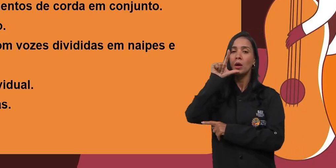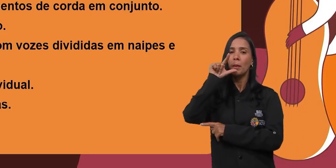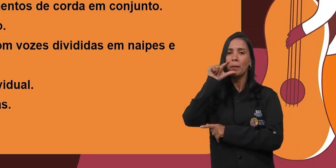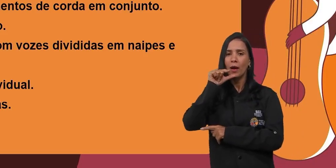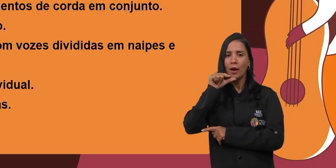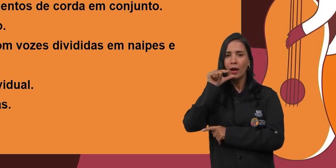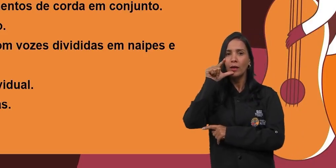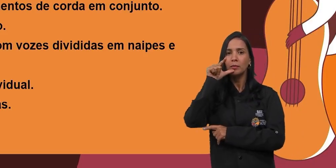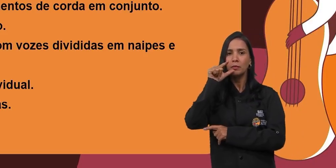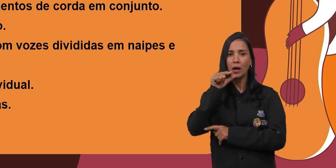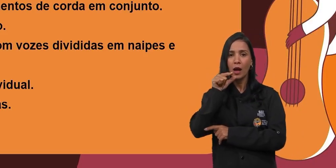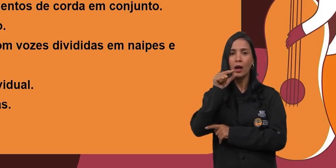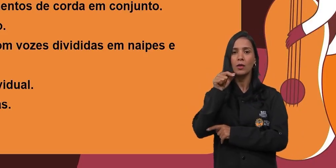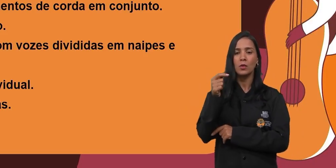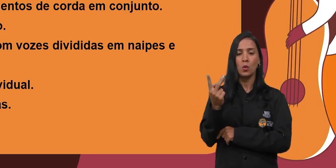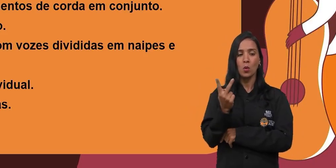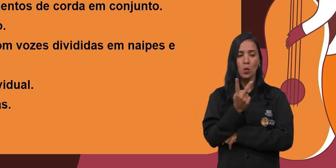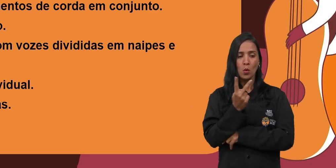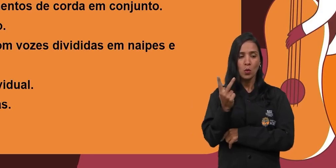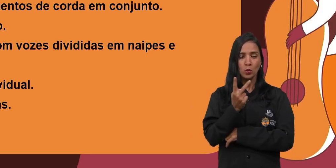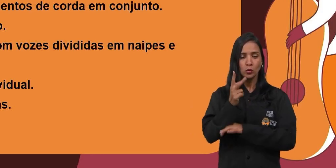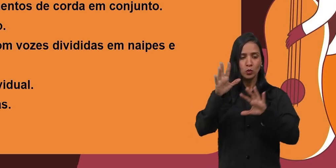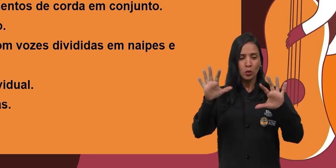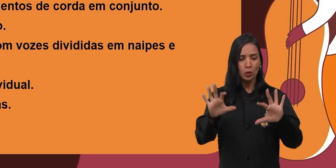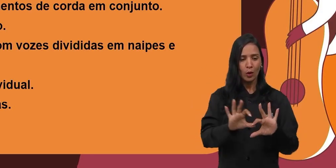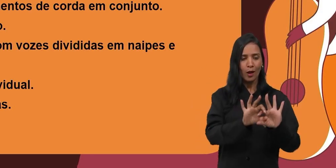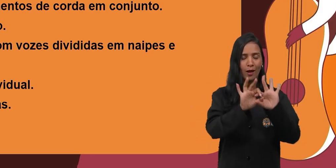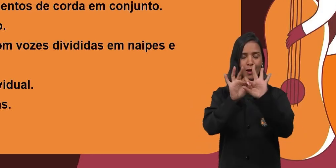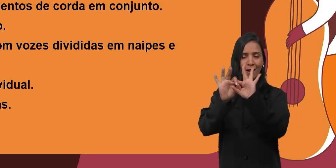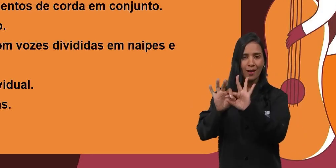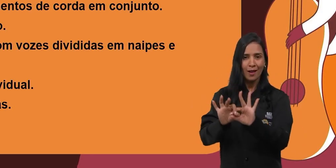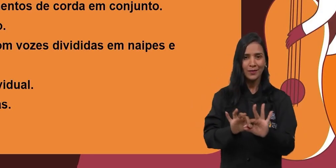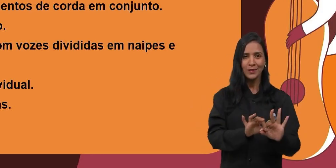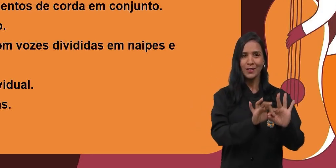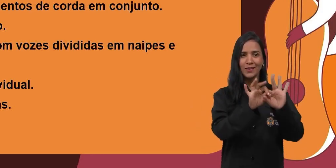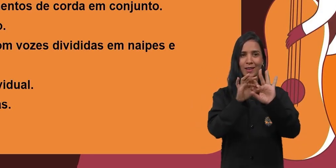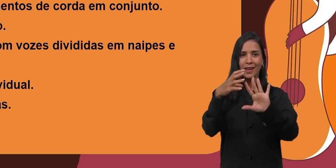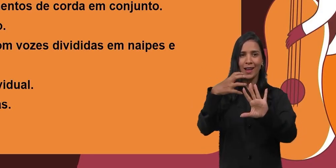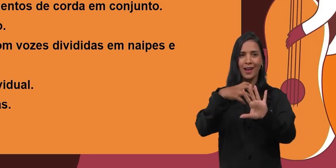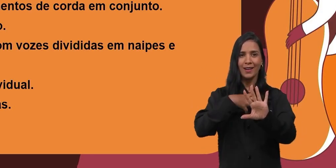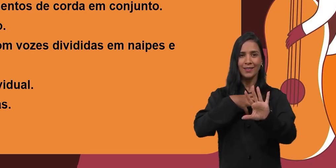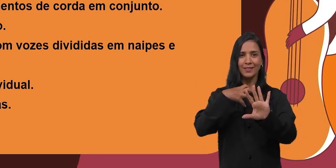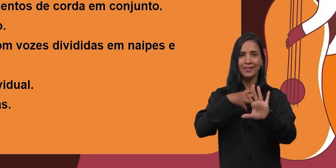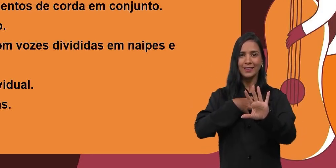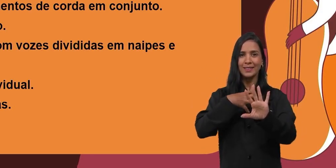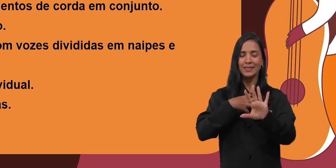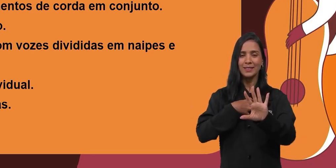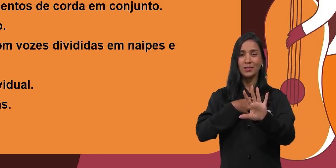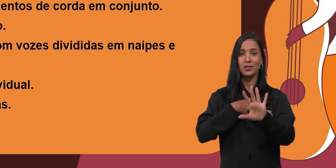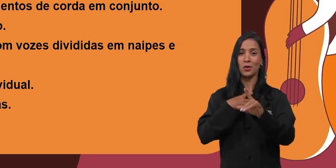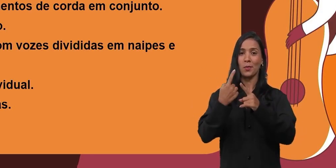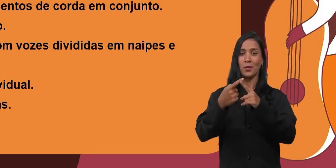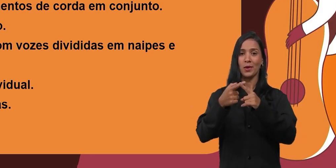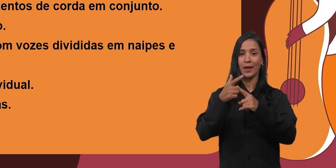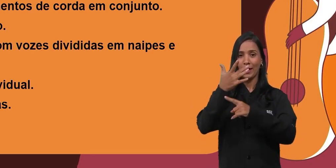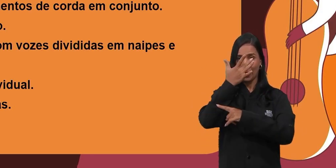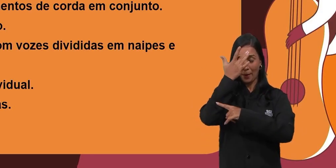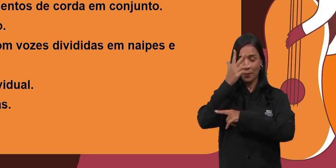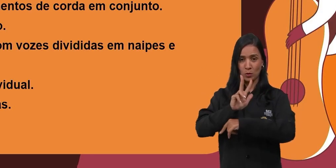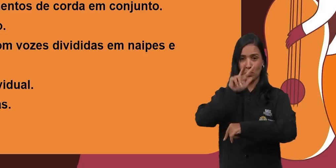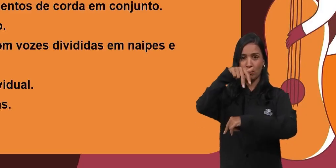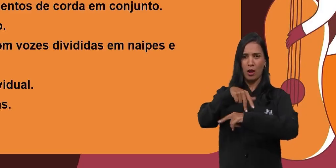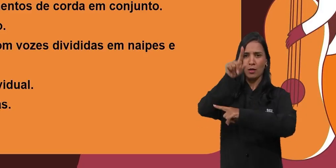graves, o som se unia de forma harmônica, seguindo os gestos do regente que marcava